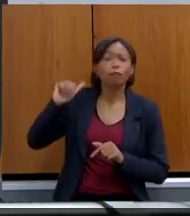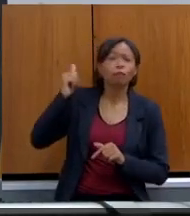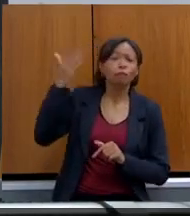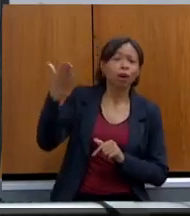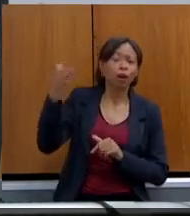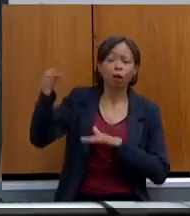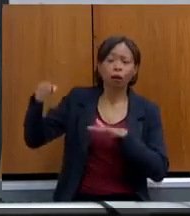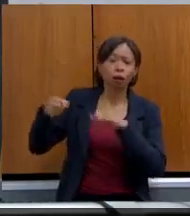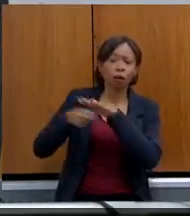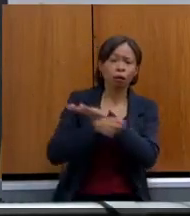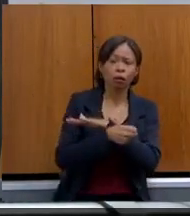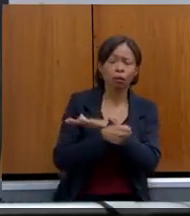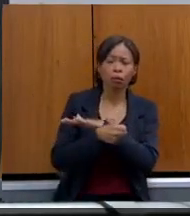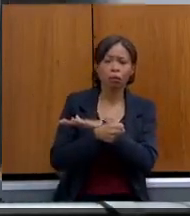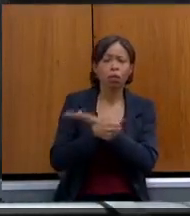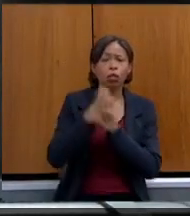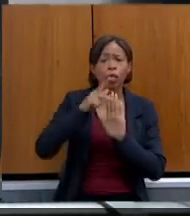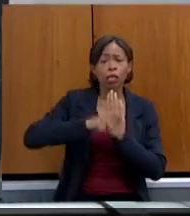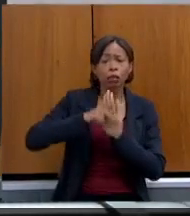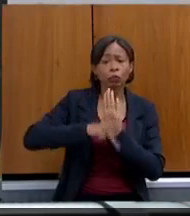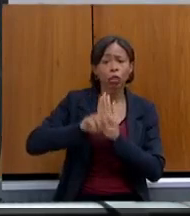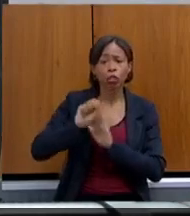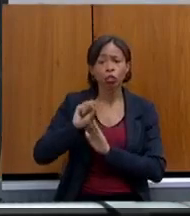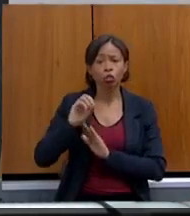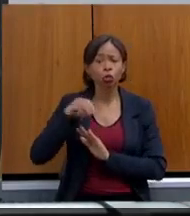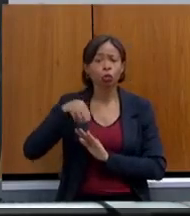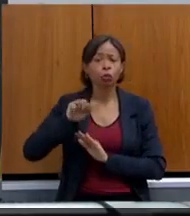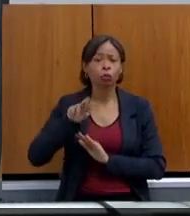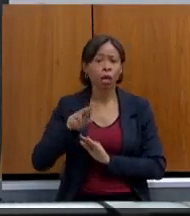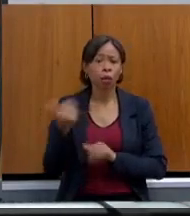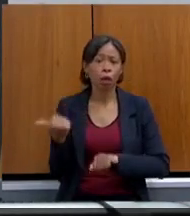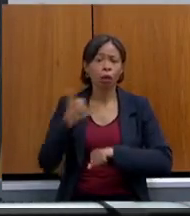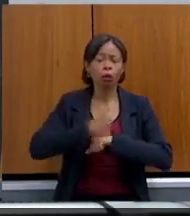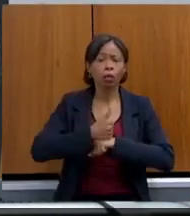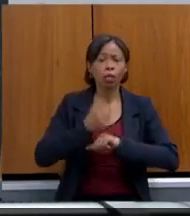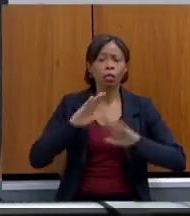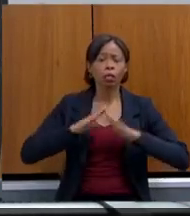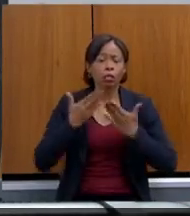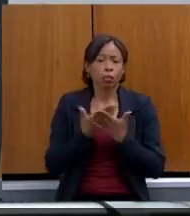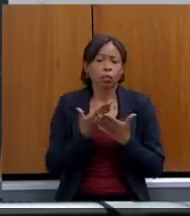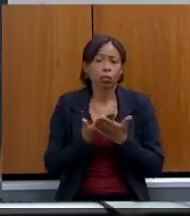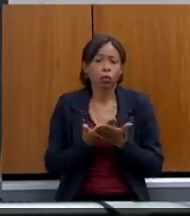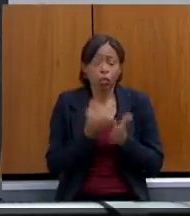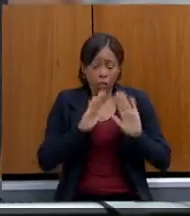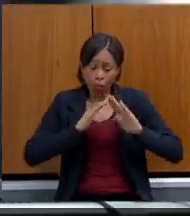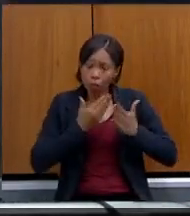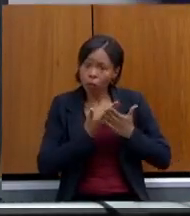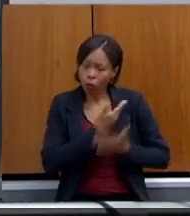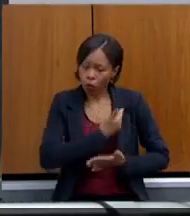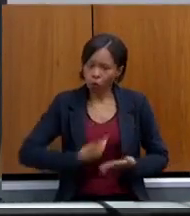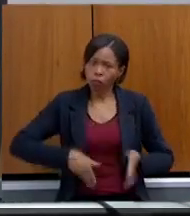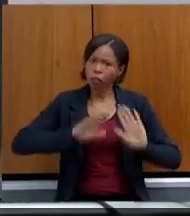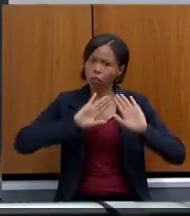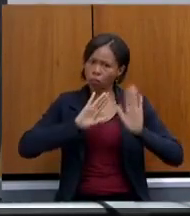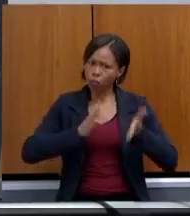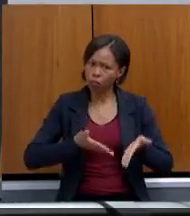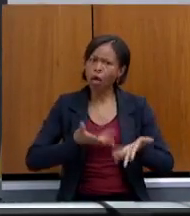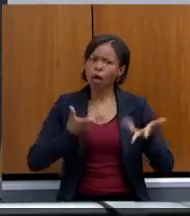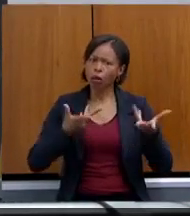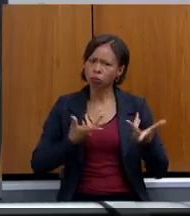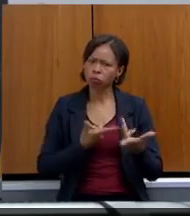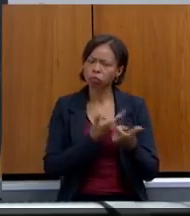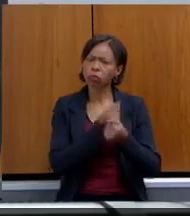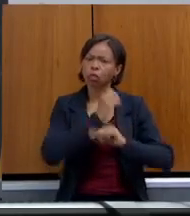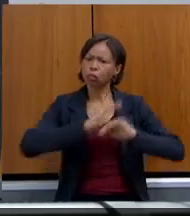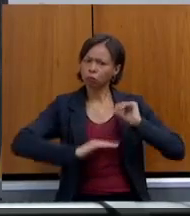Fora para gerir né nesse projeto piloto as nossas escolas que estão sendo muito bem geridos com toda a competência né na parte